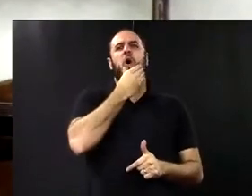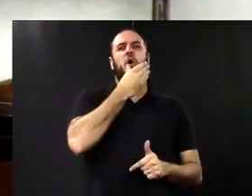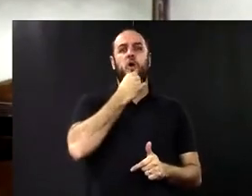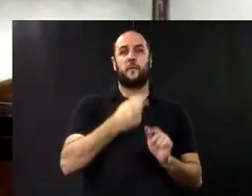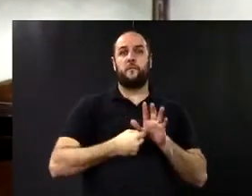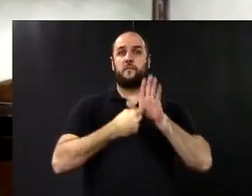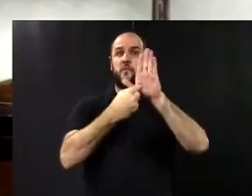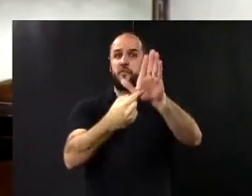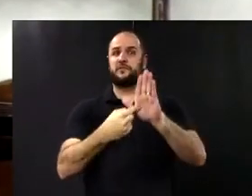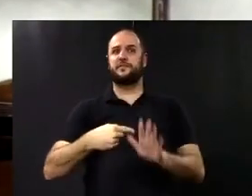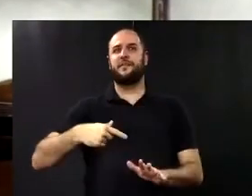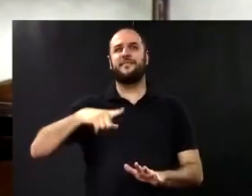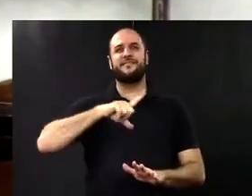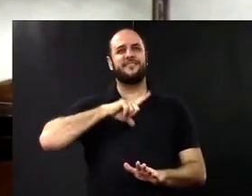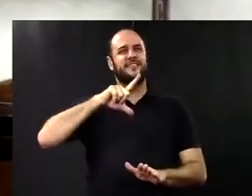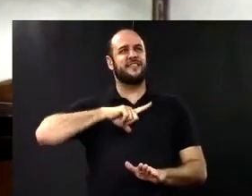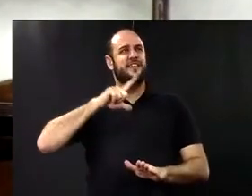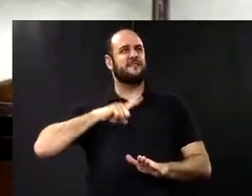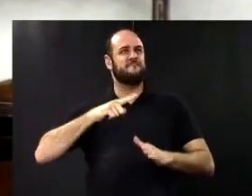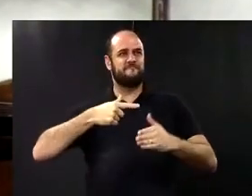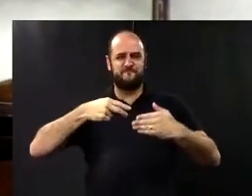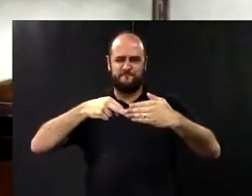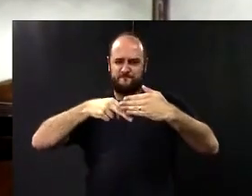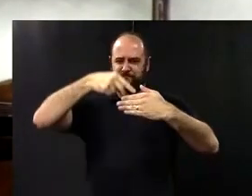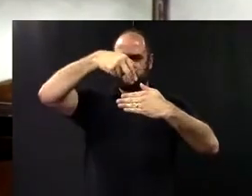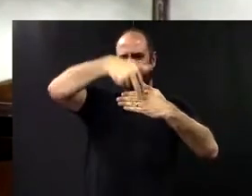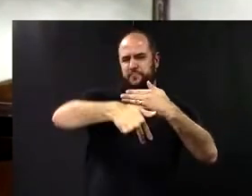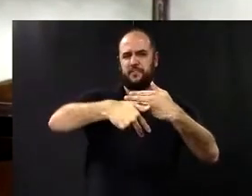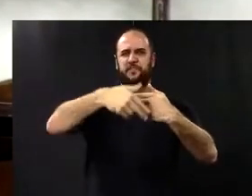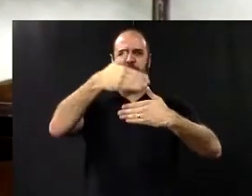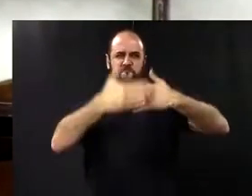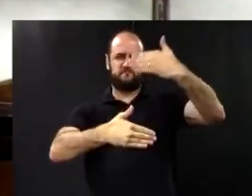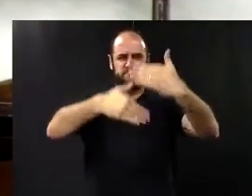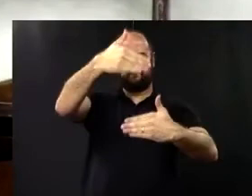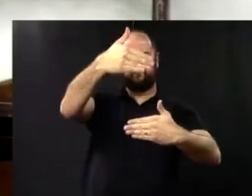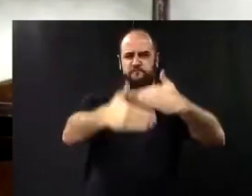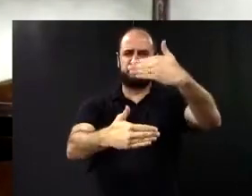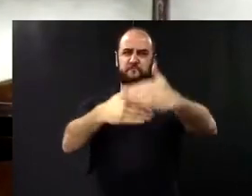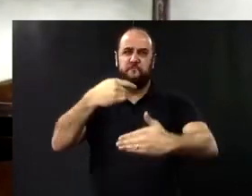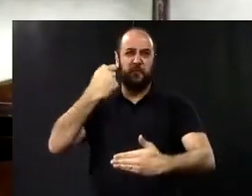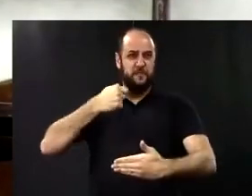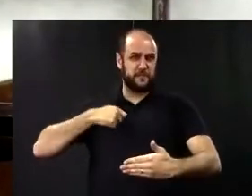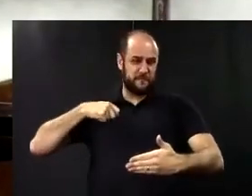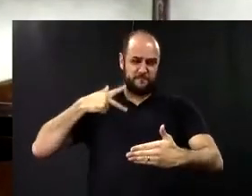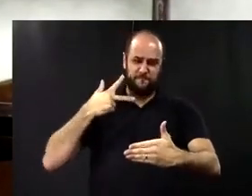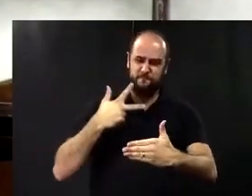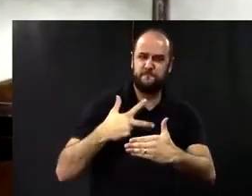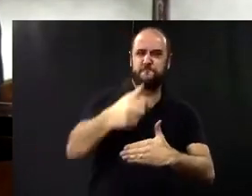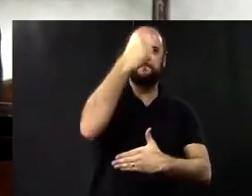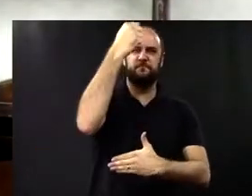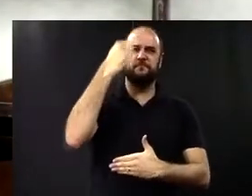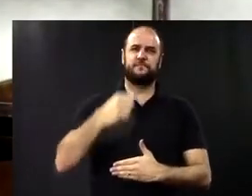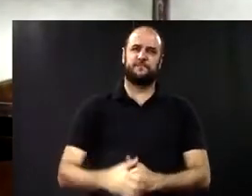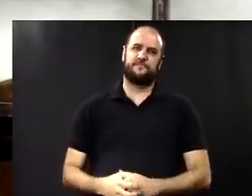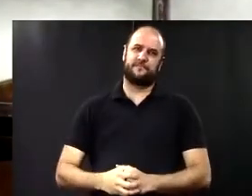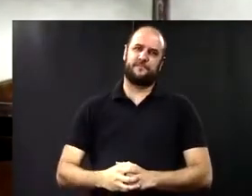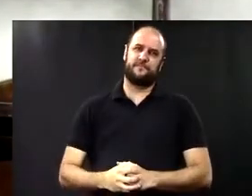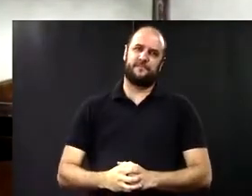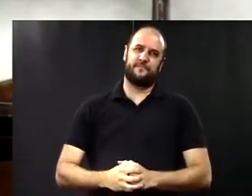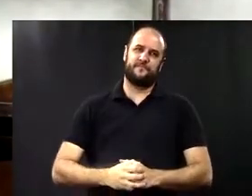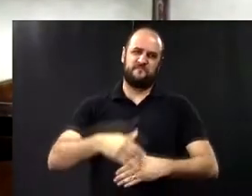que existem grandes obstáculos a ser ultrapassados, vencidos. E esses obstáculos são